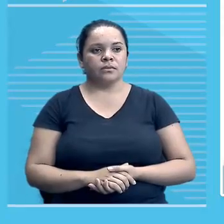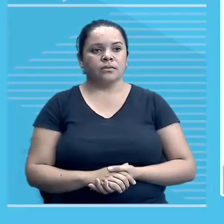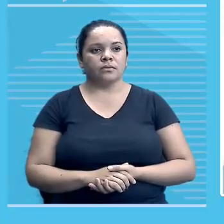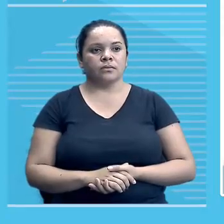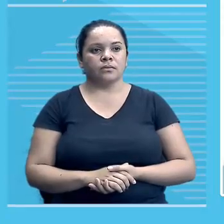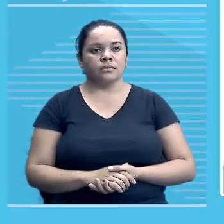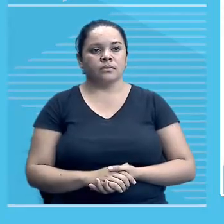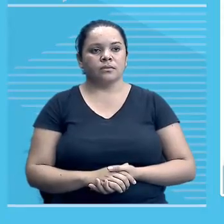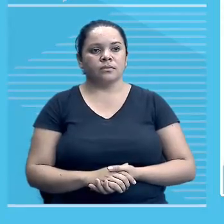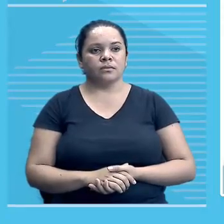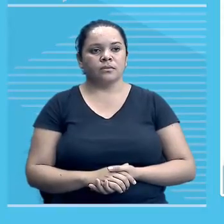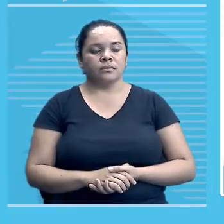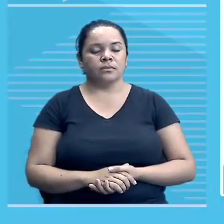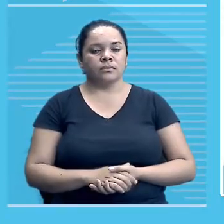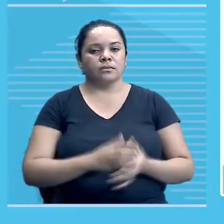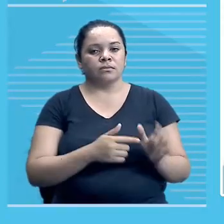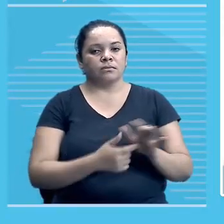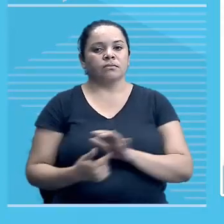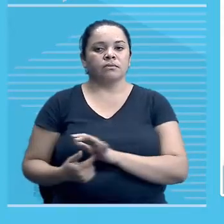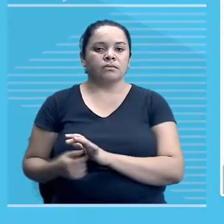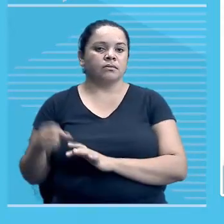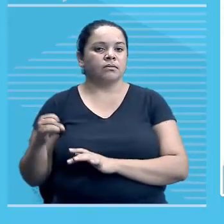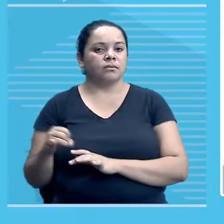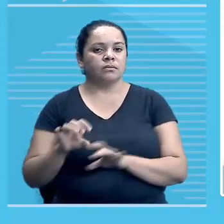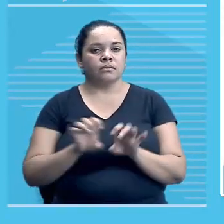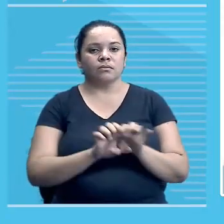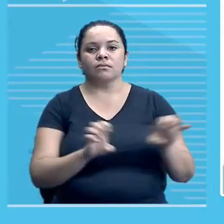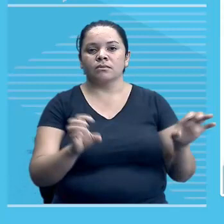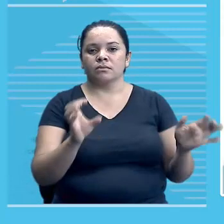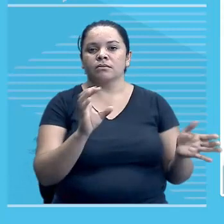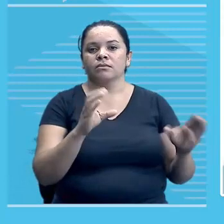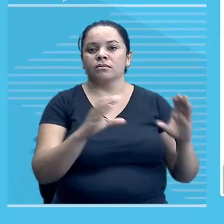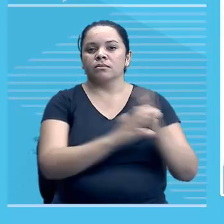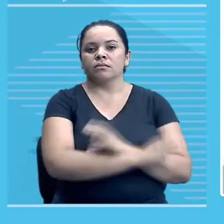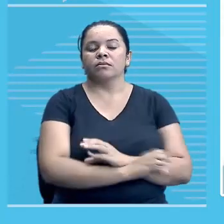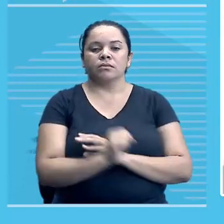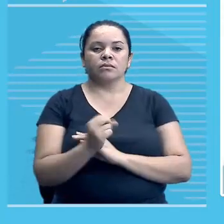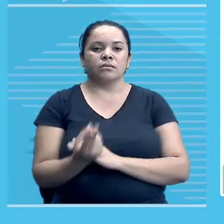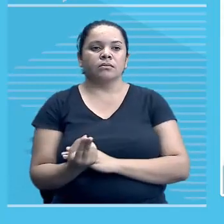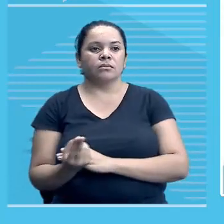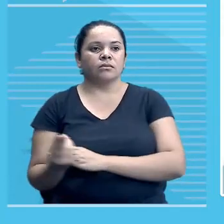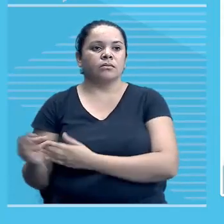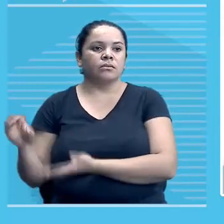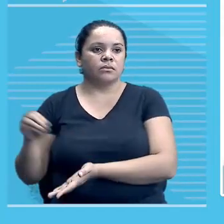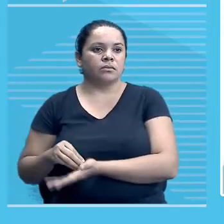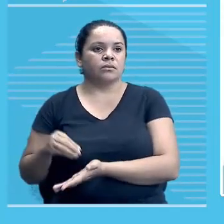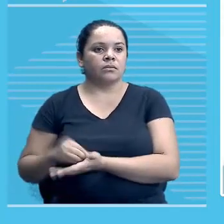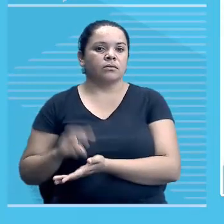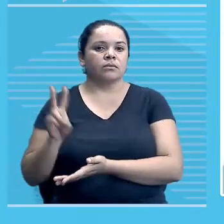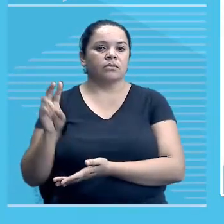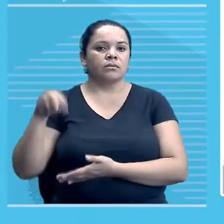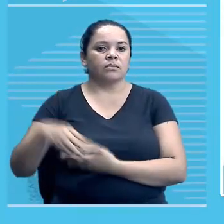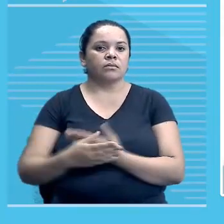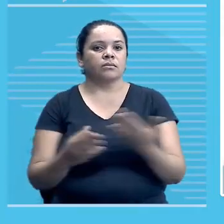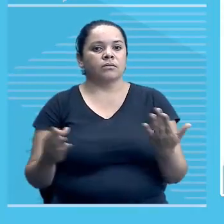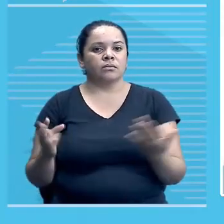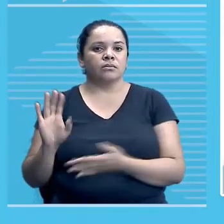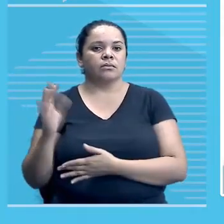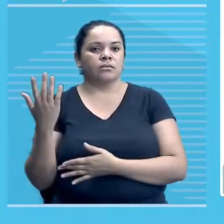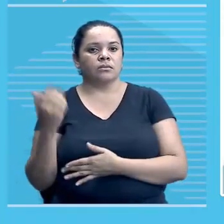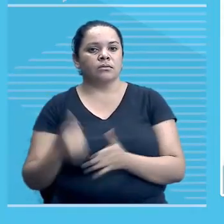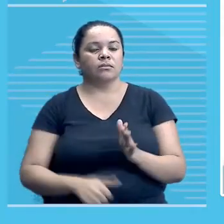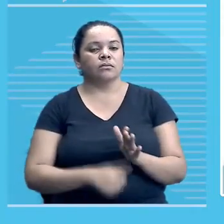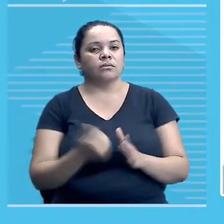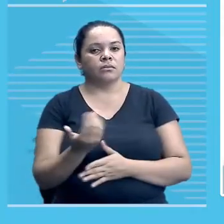classificar se ela é completa ou não completa. Dois minutinhos na tela aí para vocês resolverem aí essa